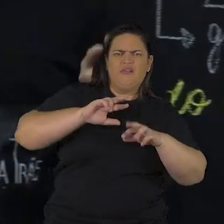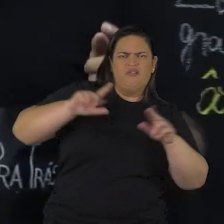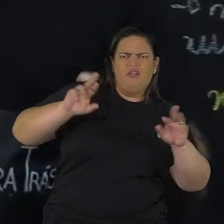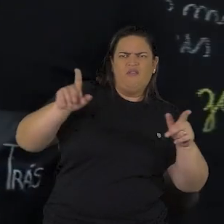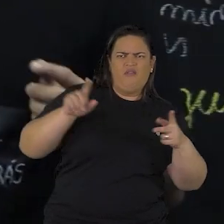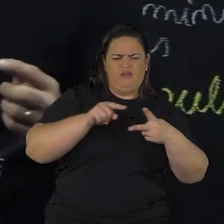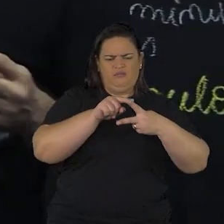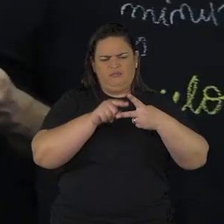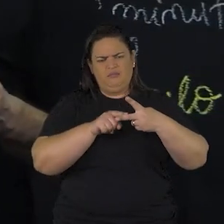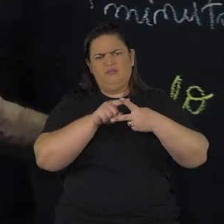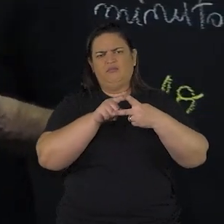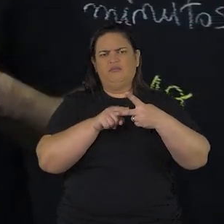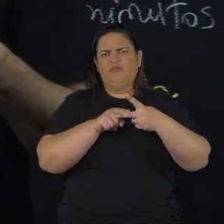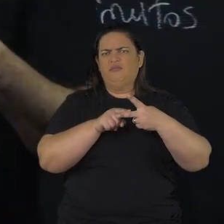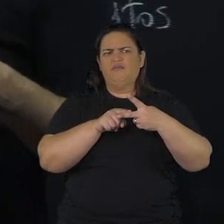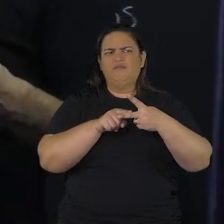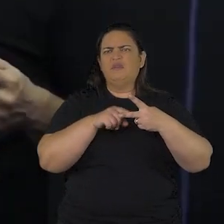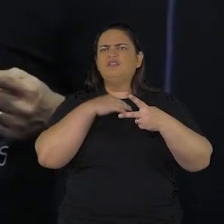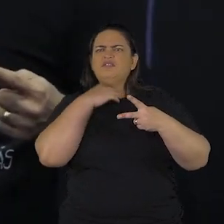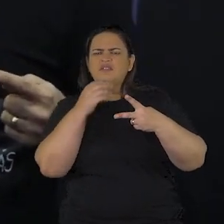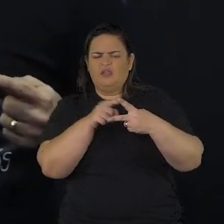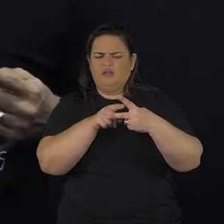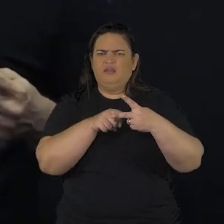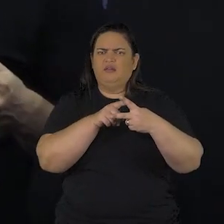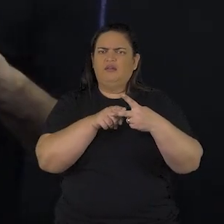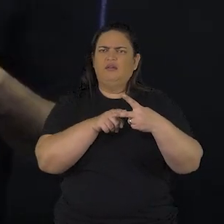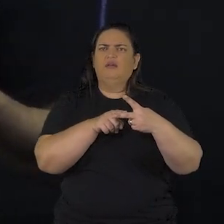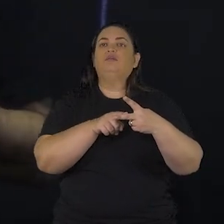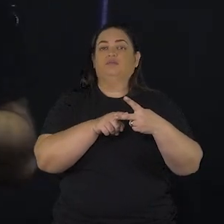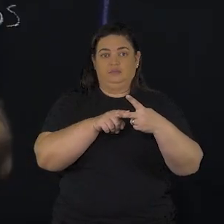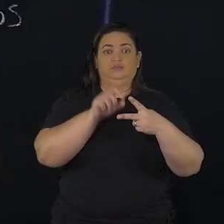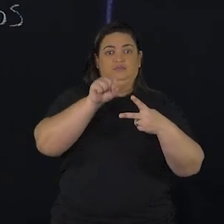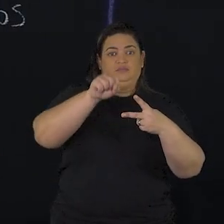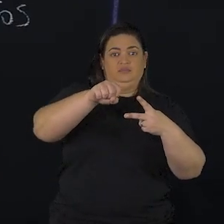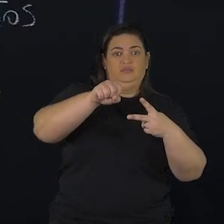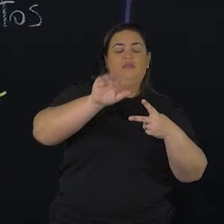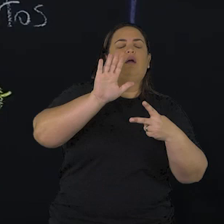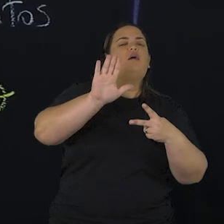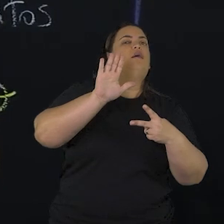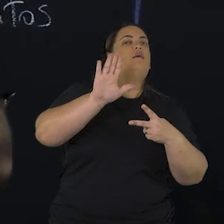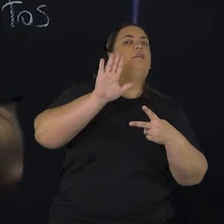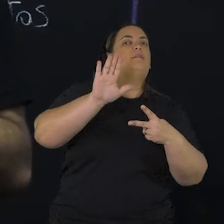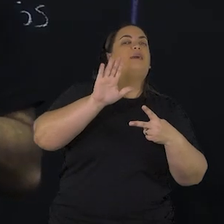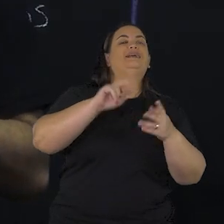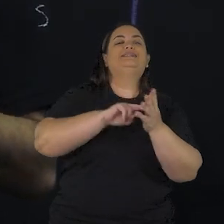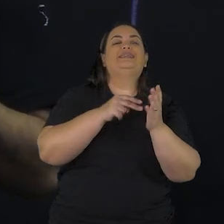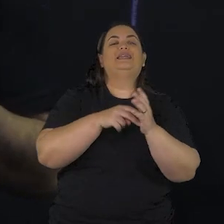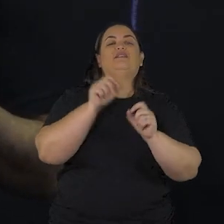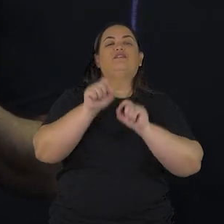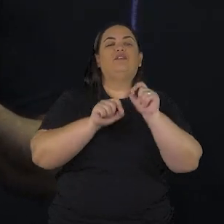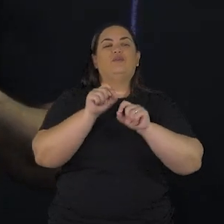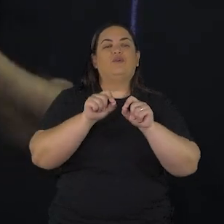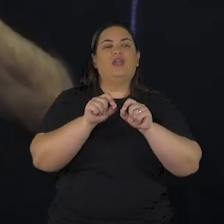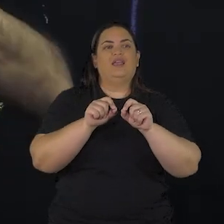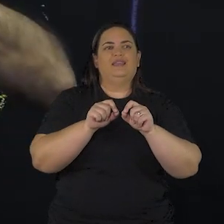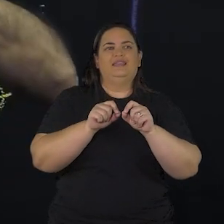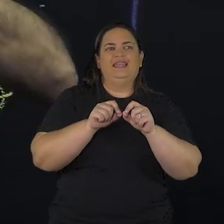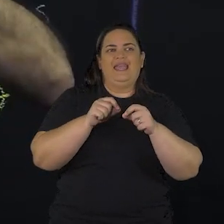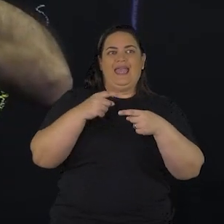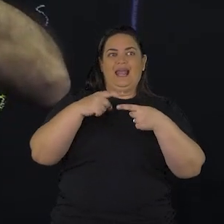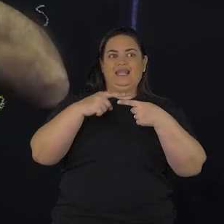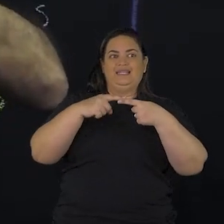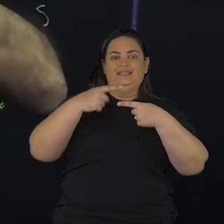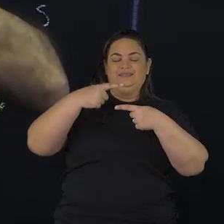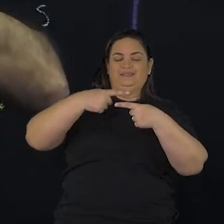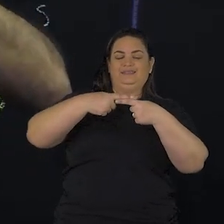mas não havendo abertura, isso quer dizer que essas semirretas são chamadas de coincidentes, ou